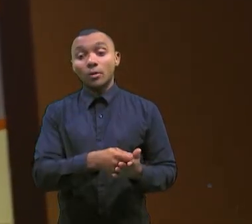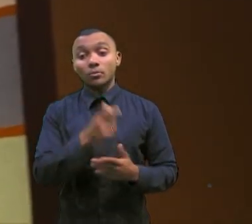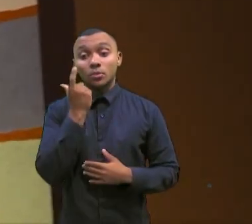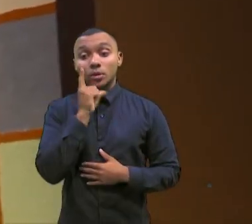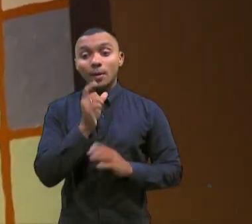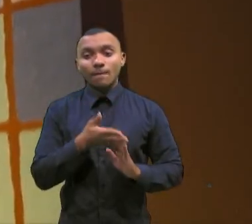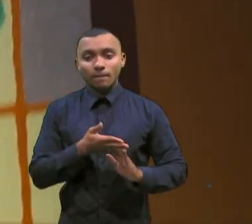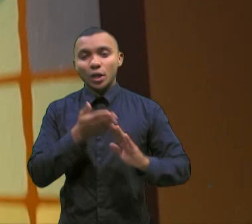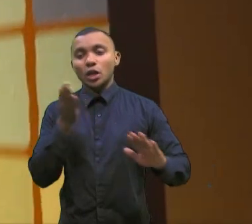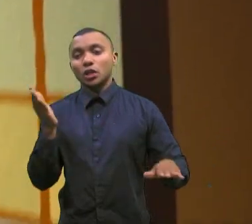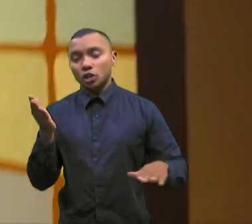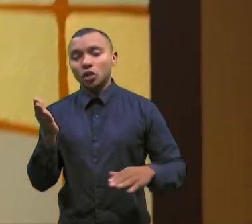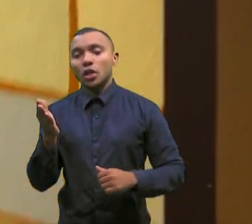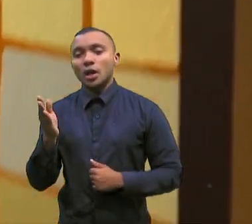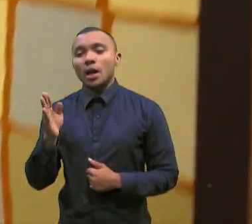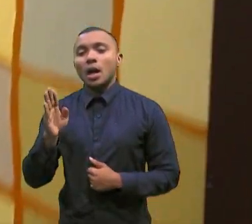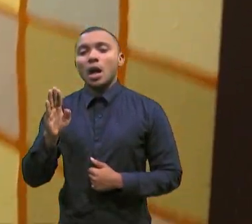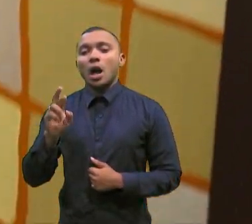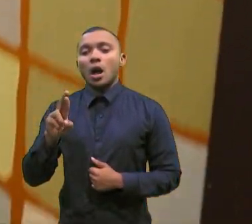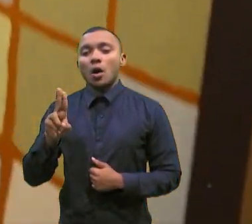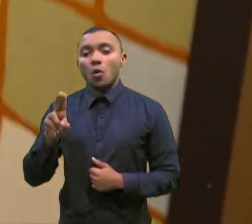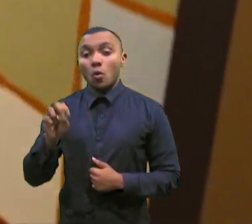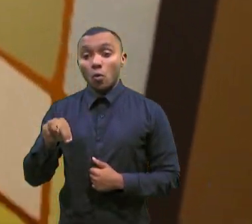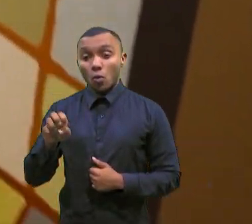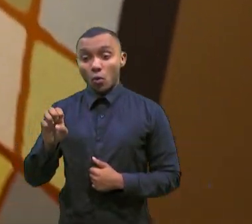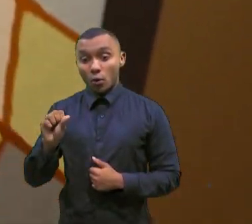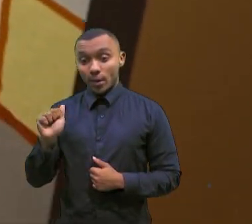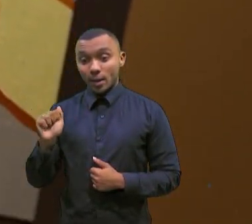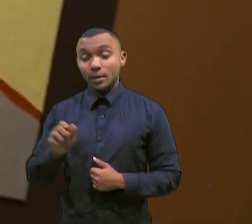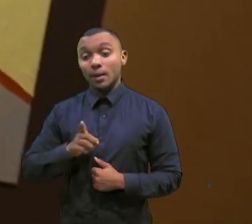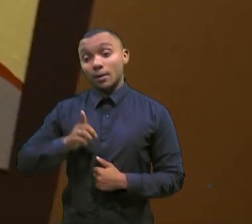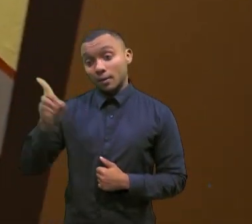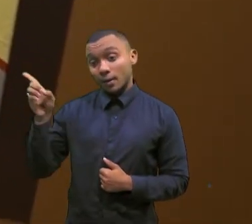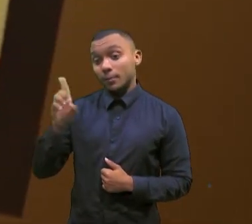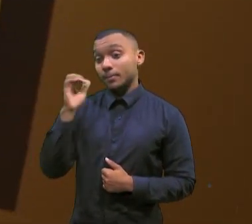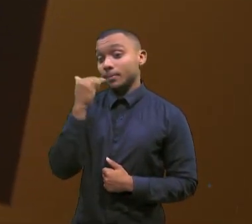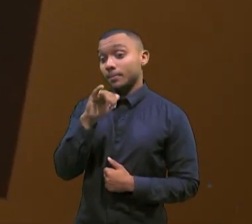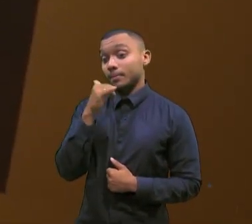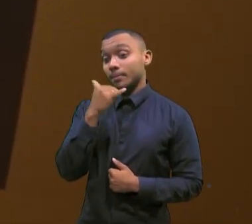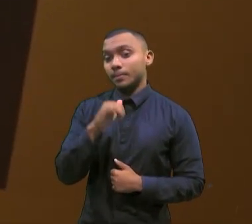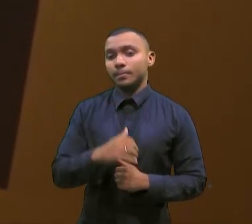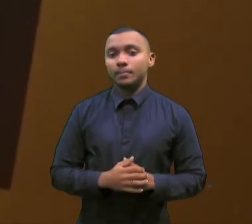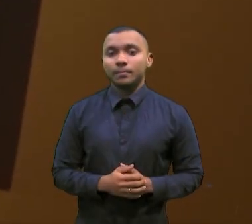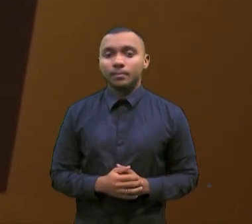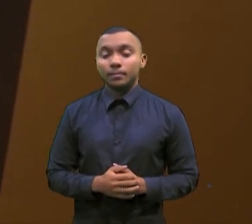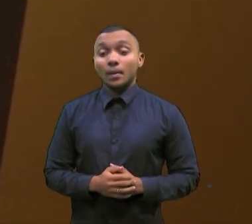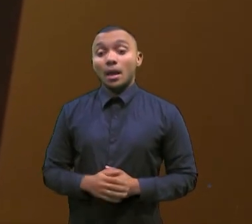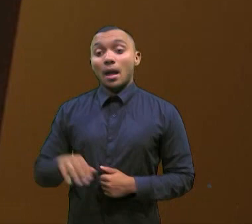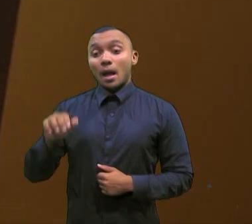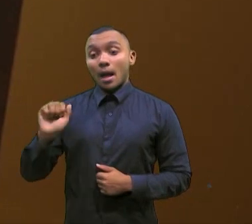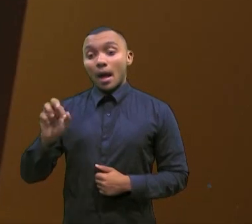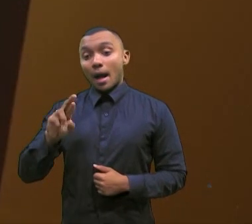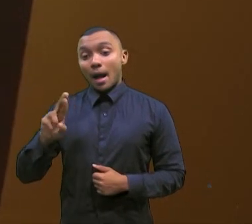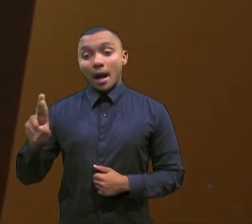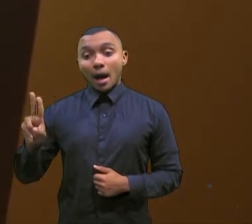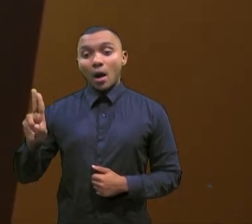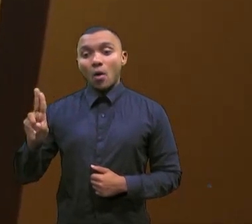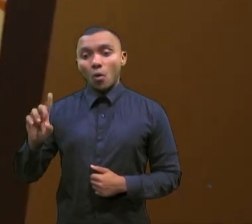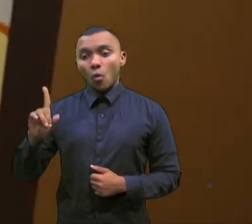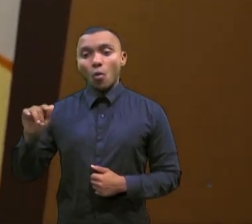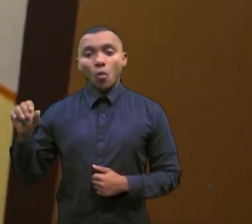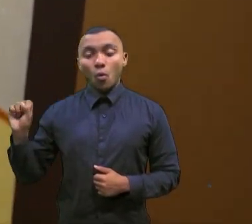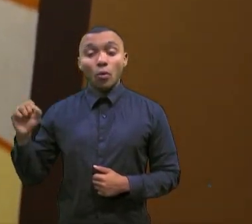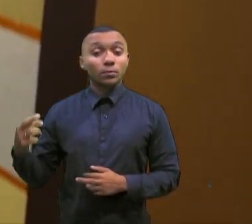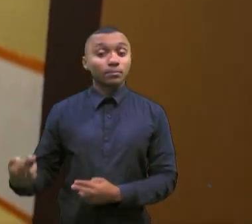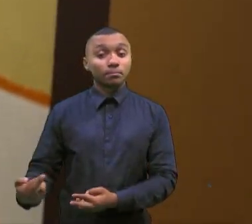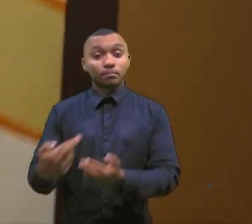Bienal de Veneza, né, como Ah, que prêmio de beleza, viagem. na Itália. E esse artista, o Arrugas, que é um jovem, foi ele que